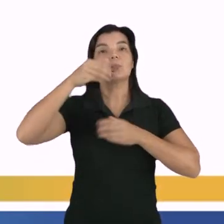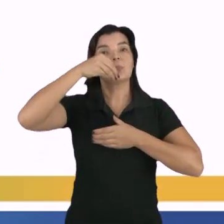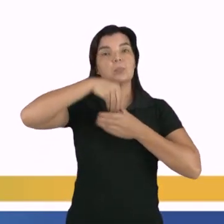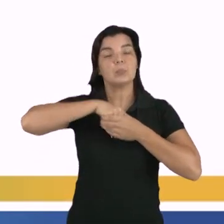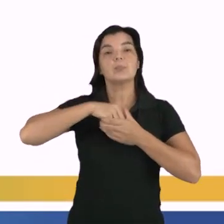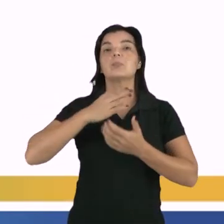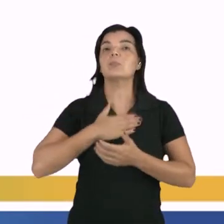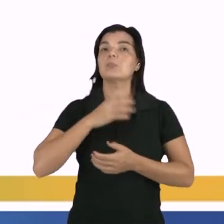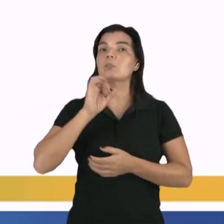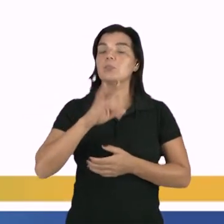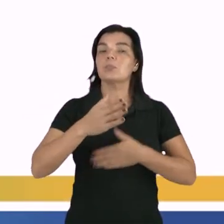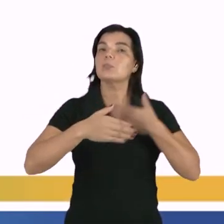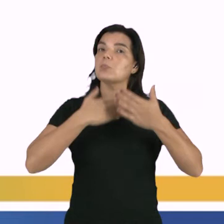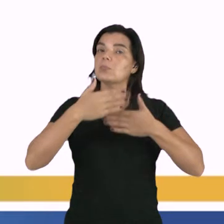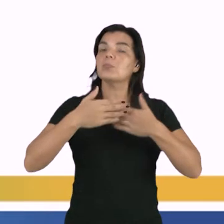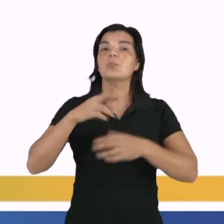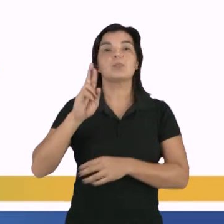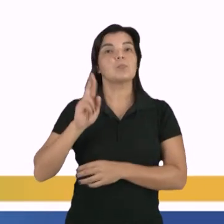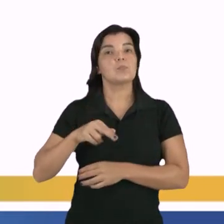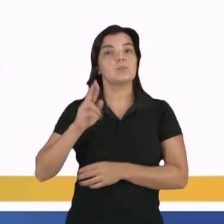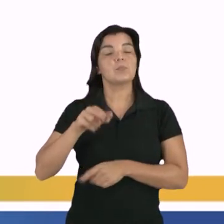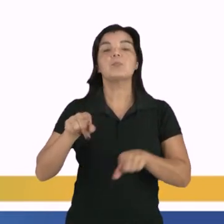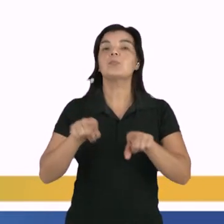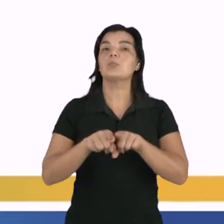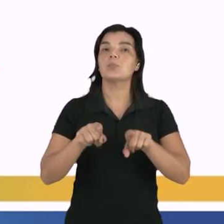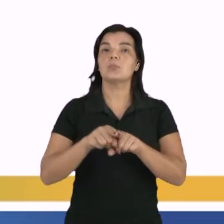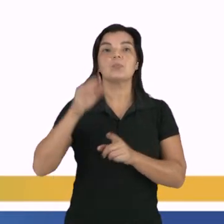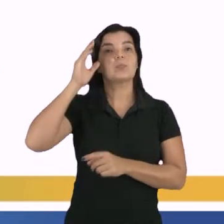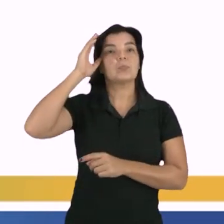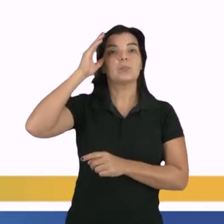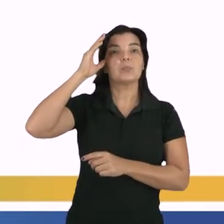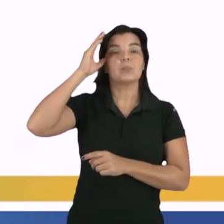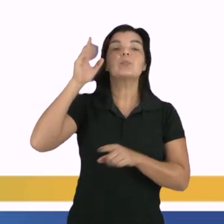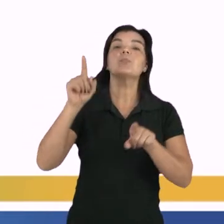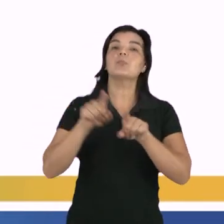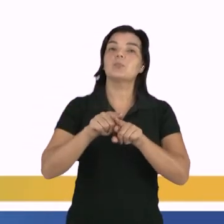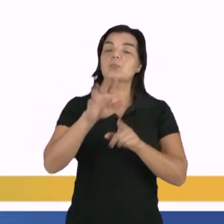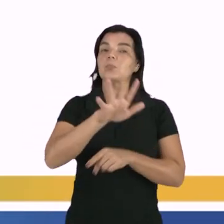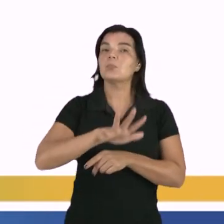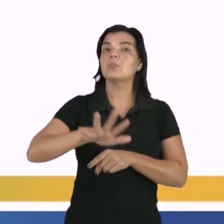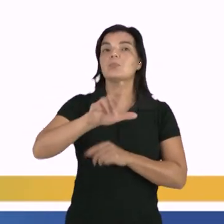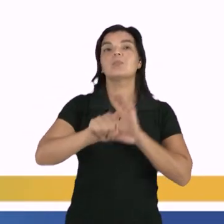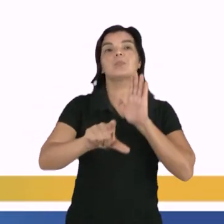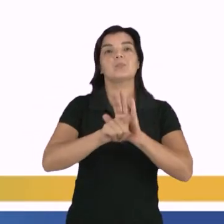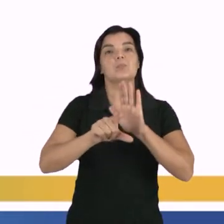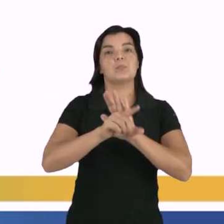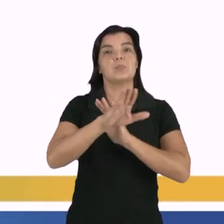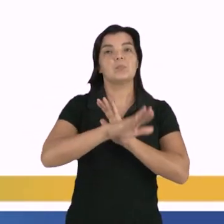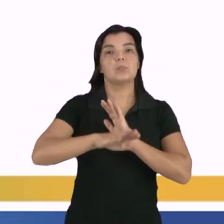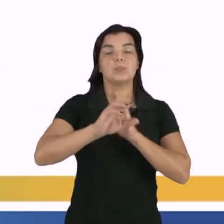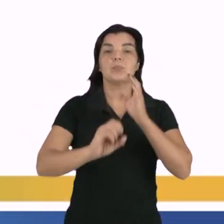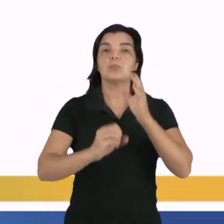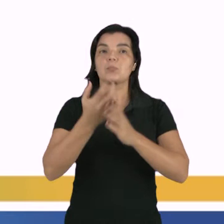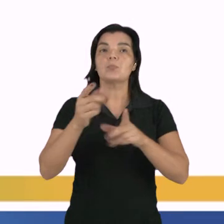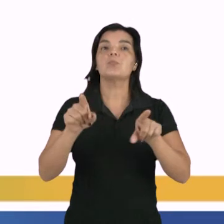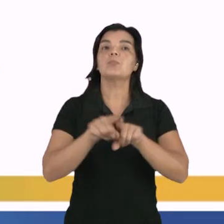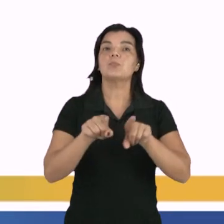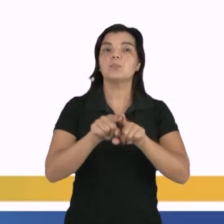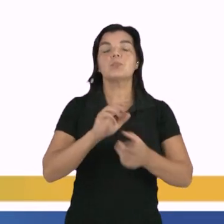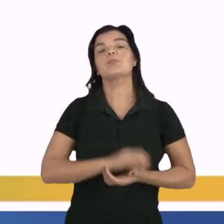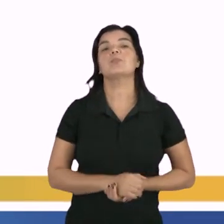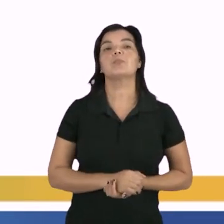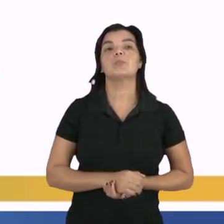está dentro de mim, basta desenvolver a razão. Ela é um exercício da consciência, porque a lei é universal, ela é racional e ela deriva do